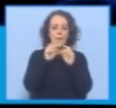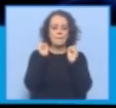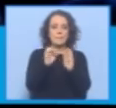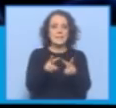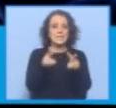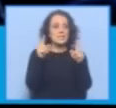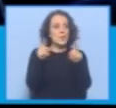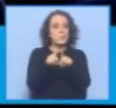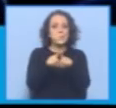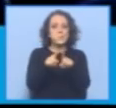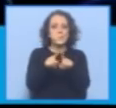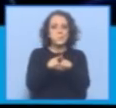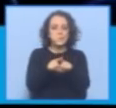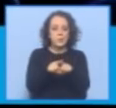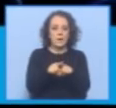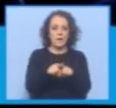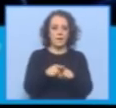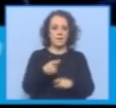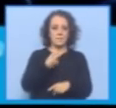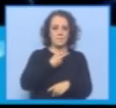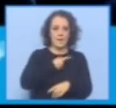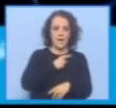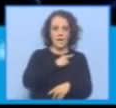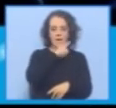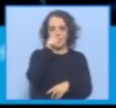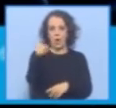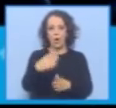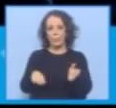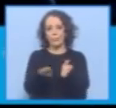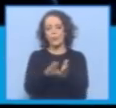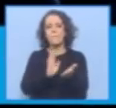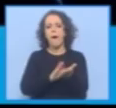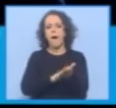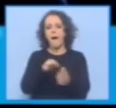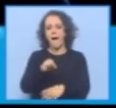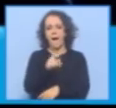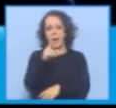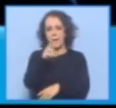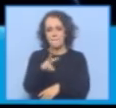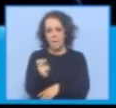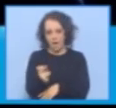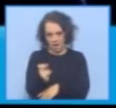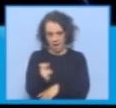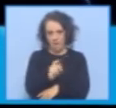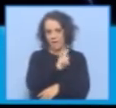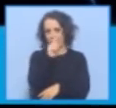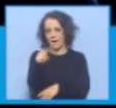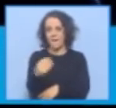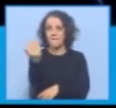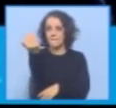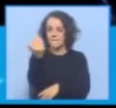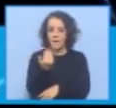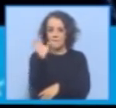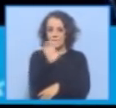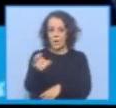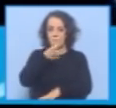em que te faziam ir ao Porto de Palma, onde chegava, digamos, um tipo de barco